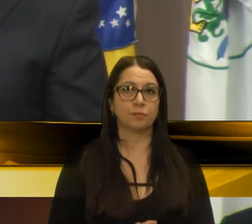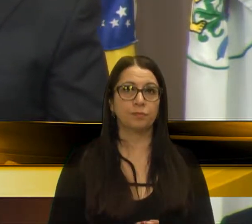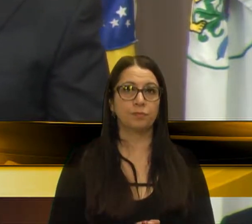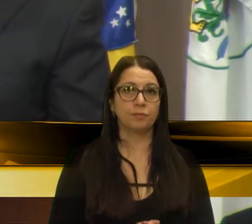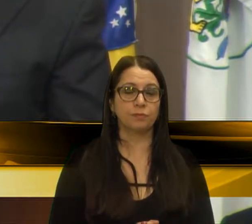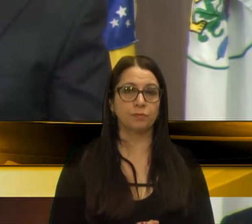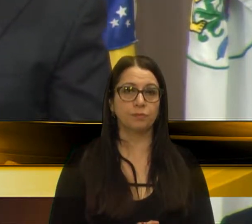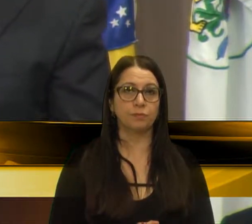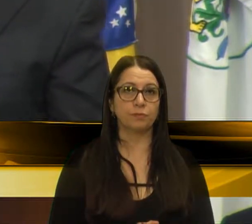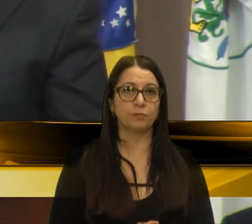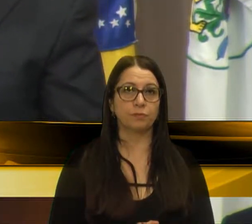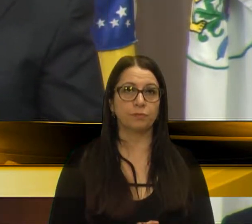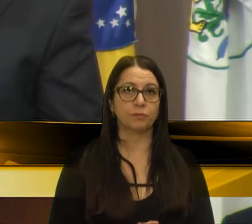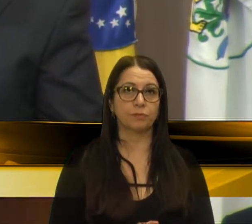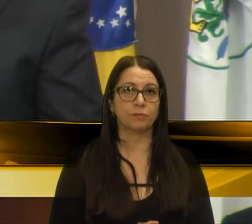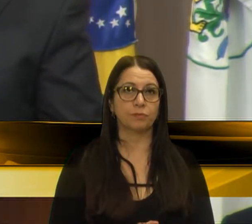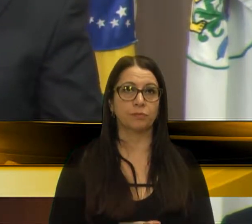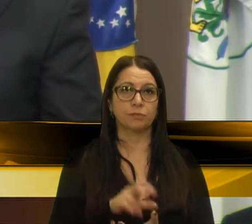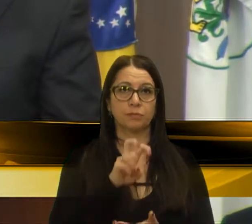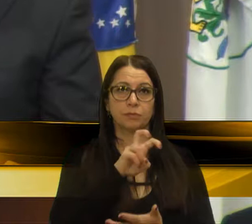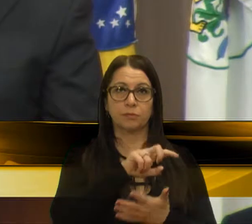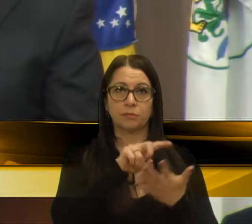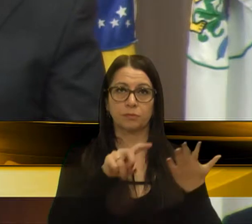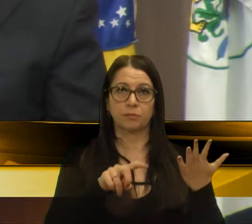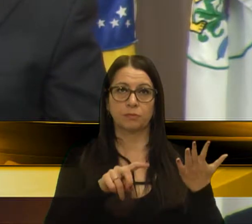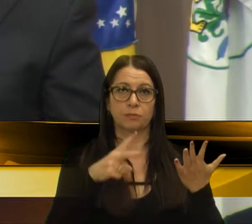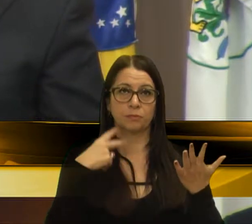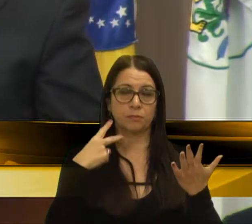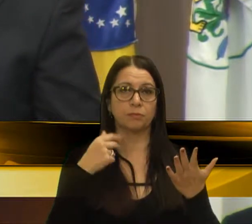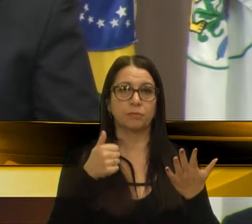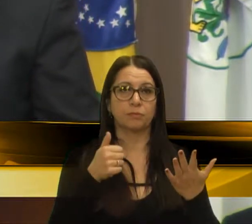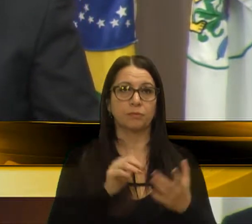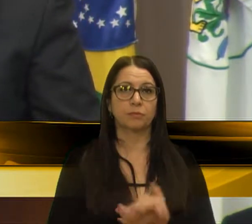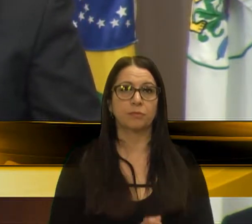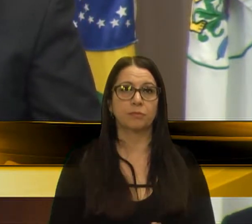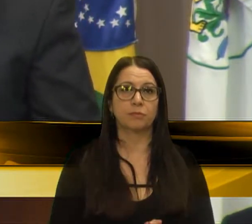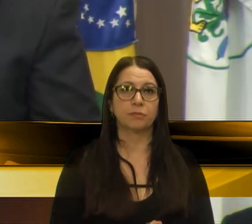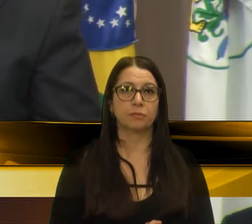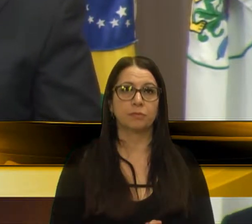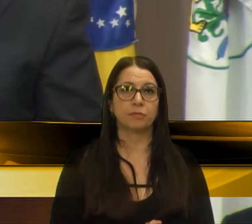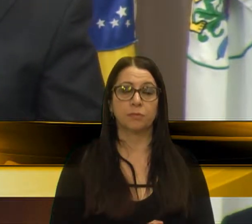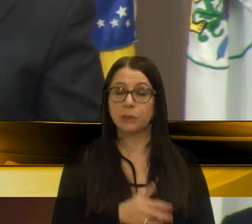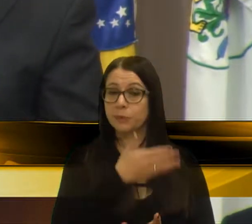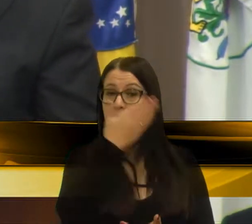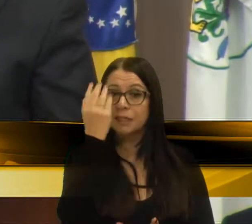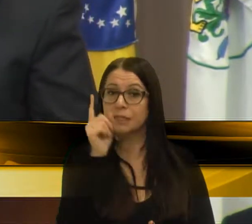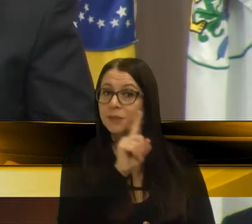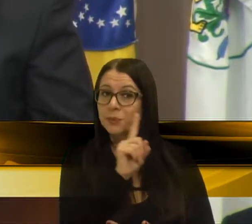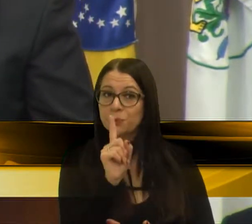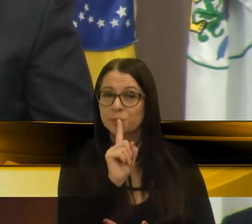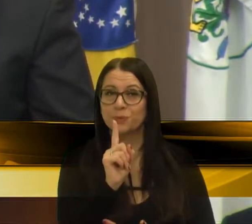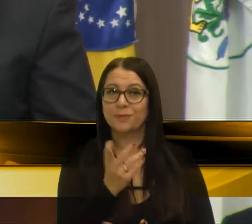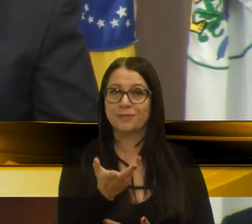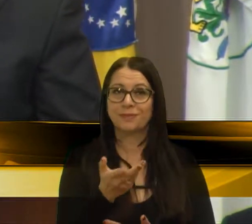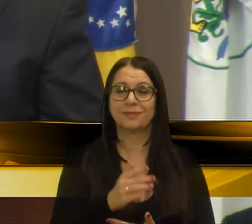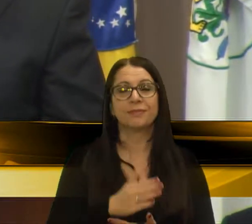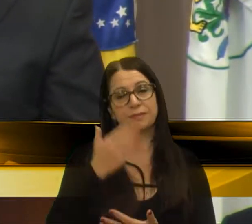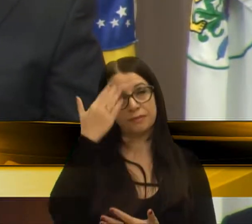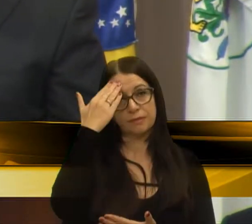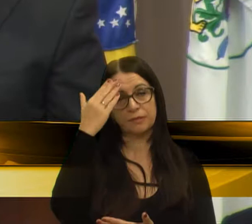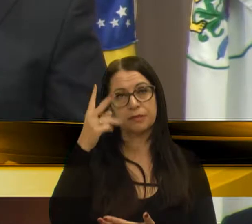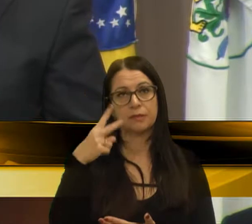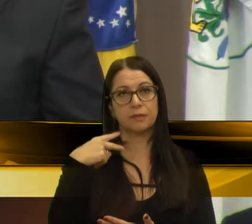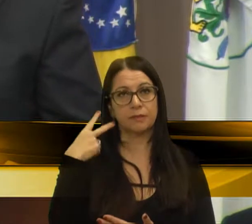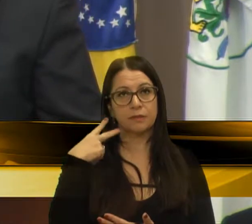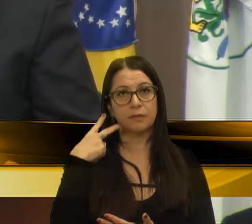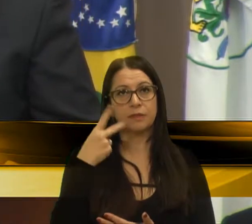vereador, nós somos em 5, né? Tá isso aí. Então tá aí, para não esquecer ninguém, né, para não ficar. E agradecer aos vereadores